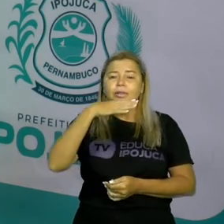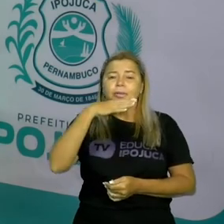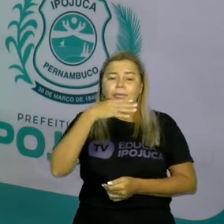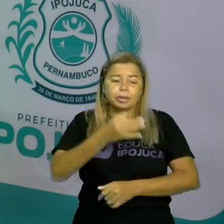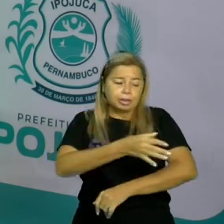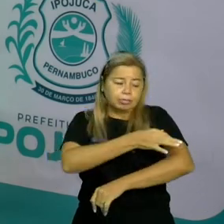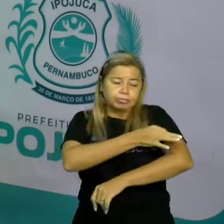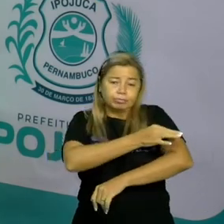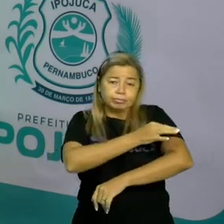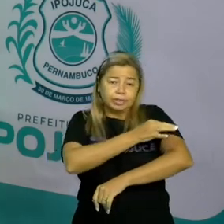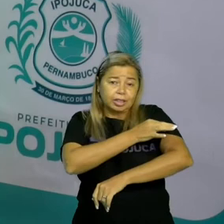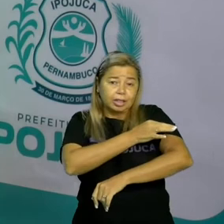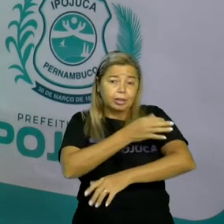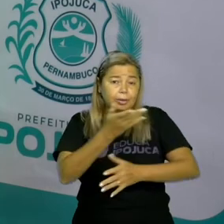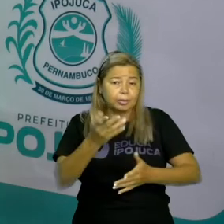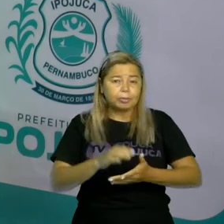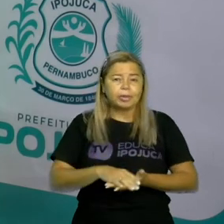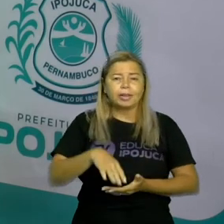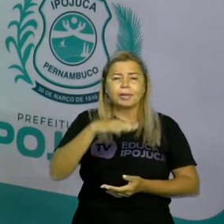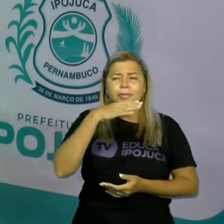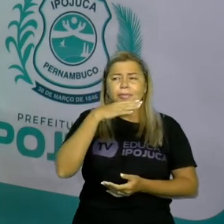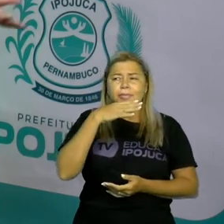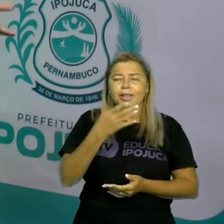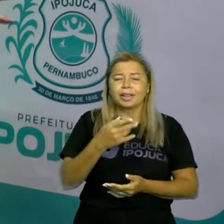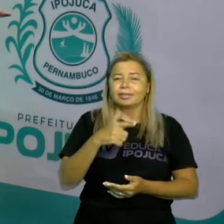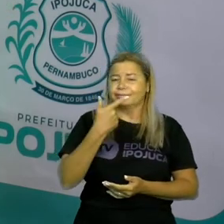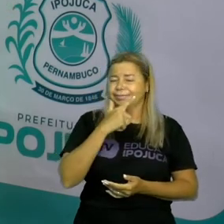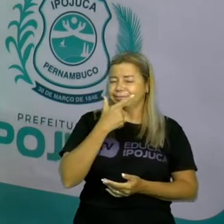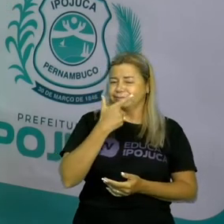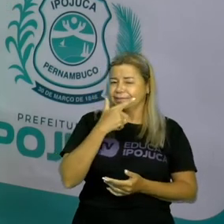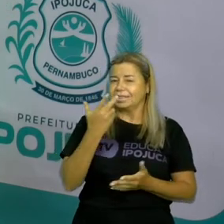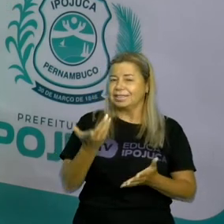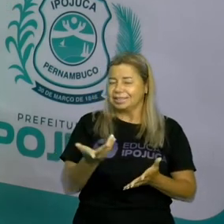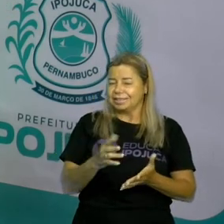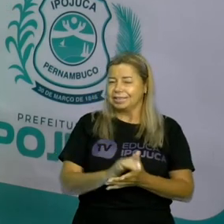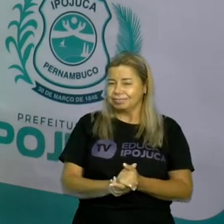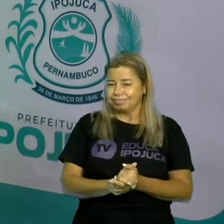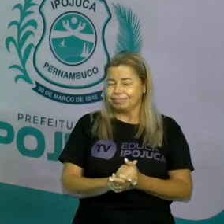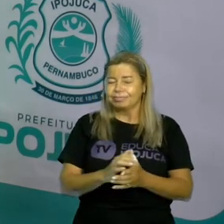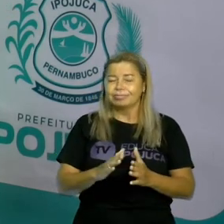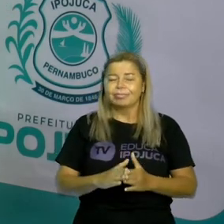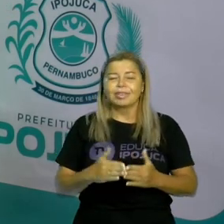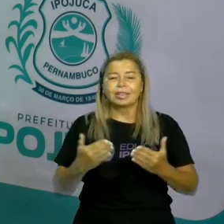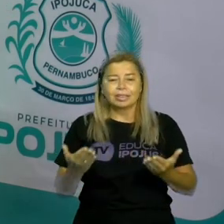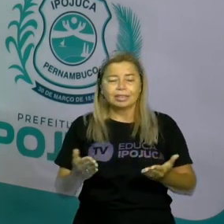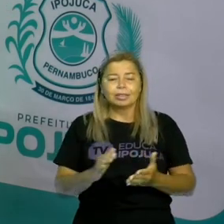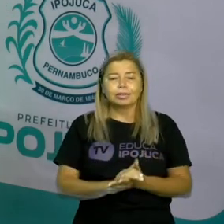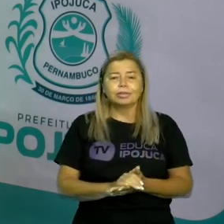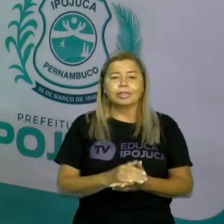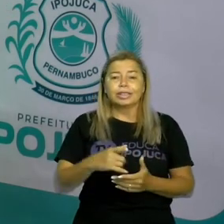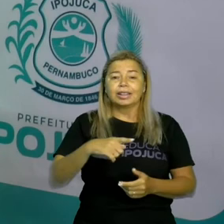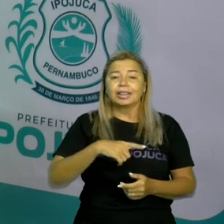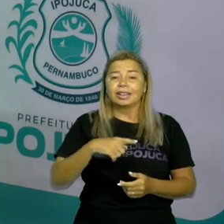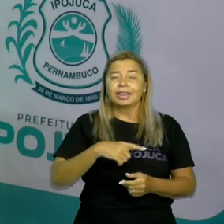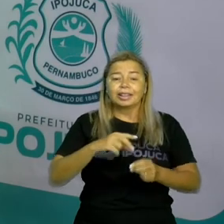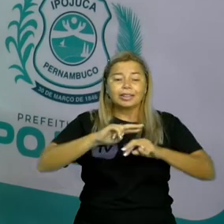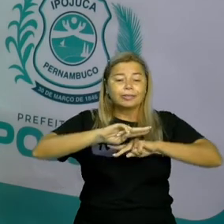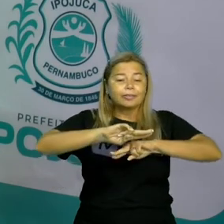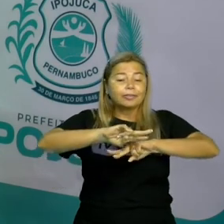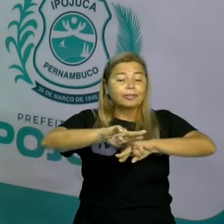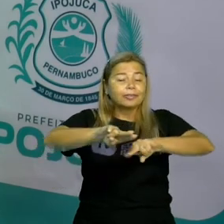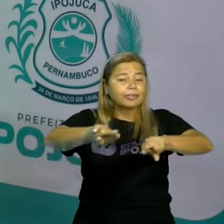De alguém, como rir de alguém, fulano manga de mim, então está rindo de mim. Então a gente sabe que a palavra manga, ela